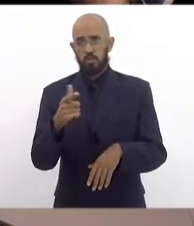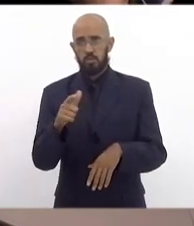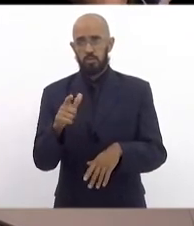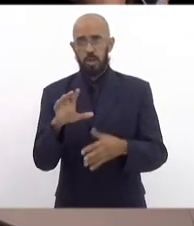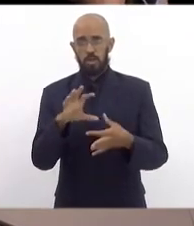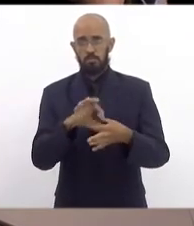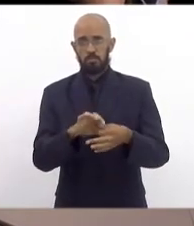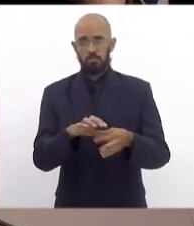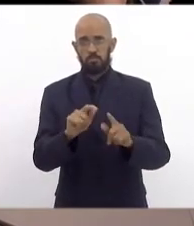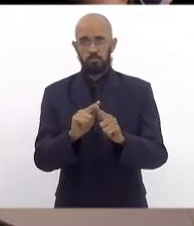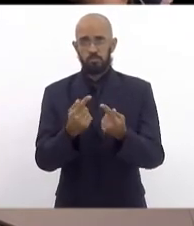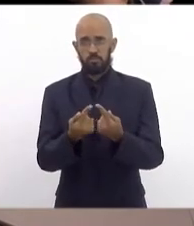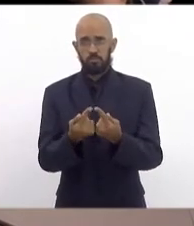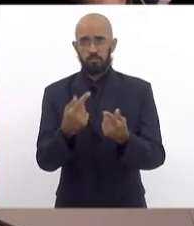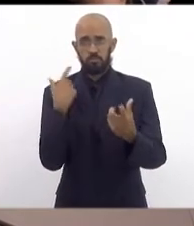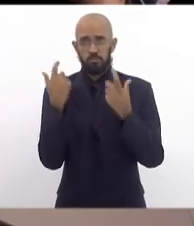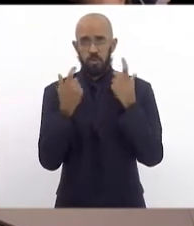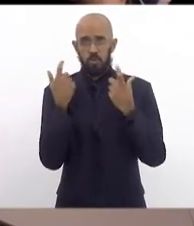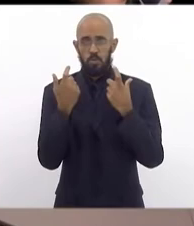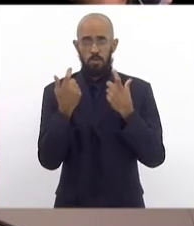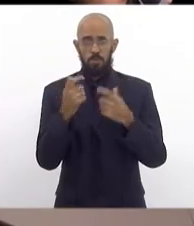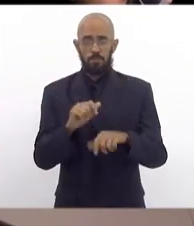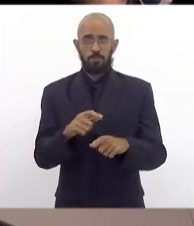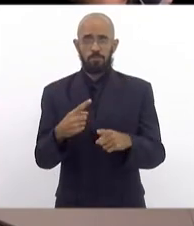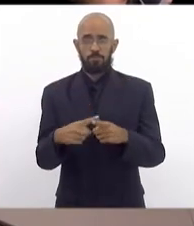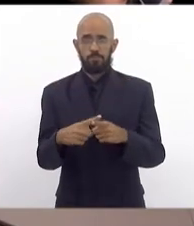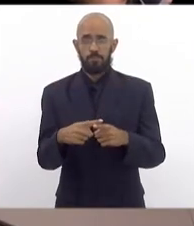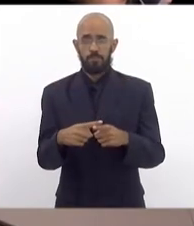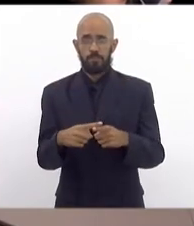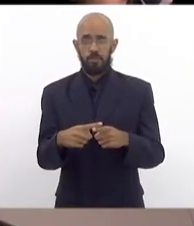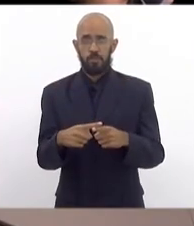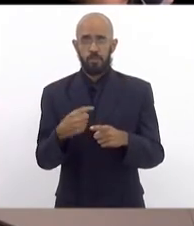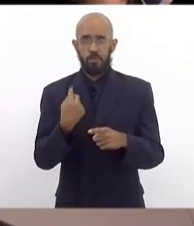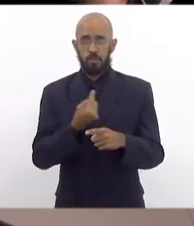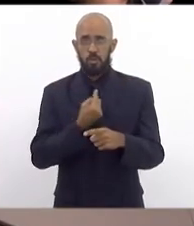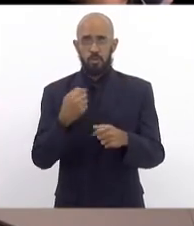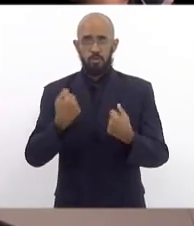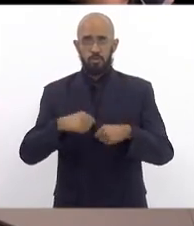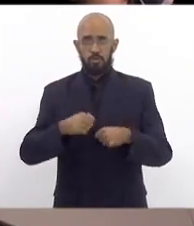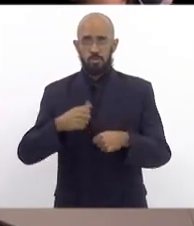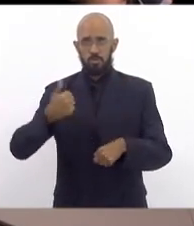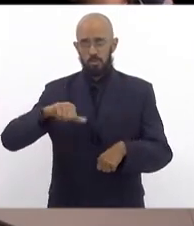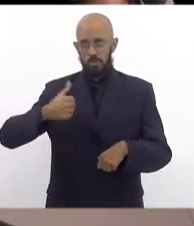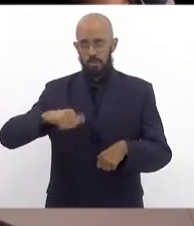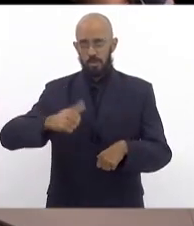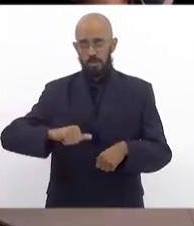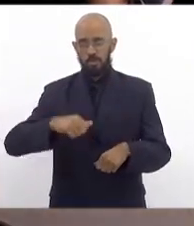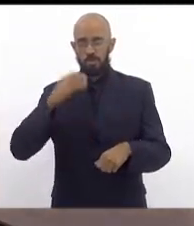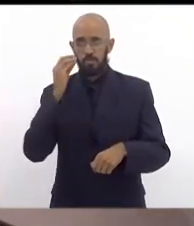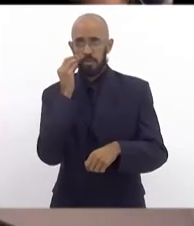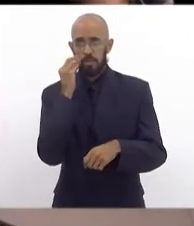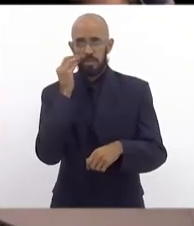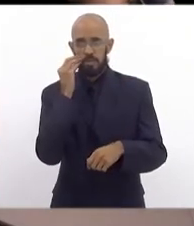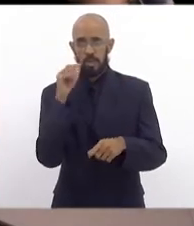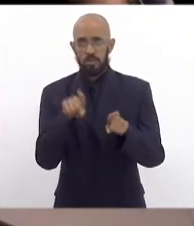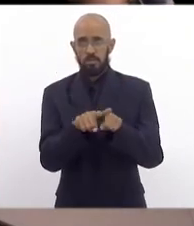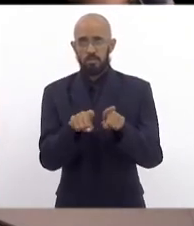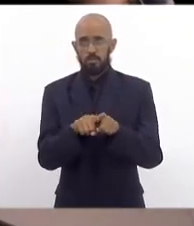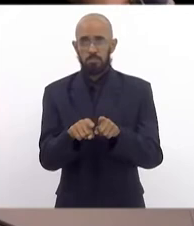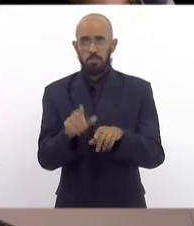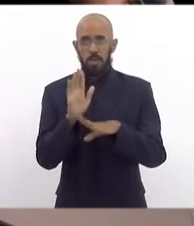É nos preocupa a gente vai precisar dar uma análise e aí eu vou tentar defender